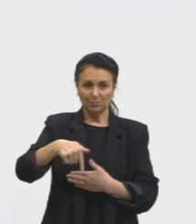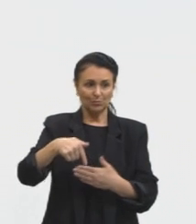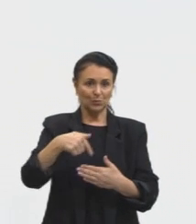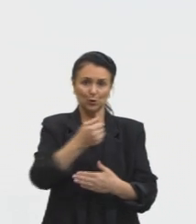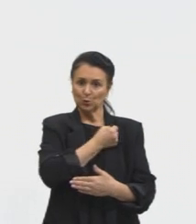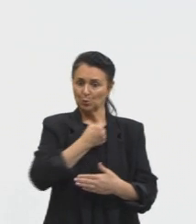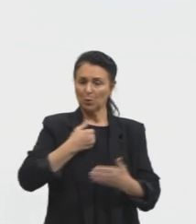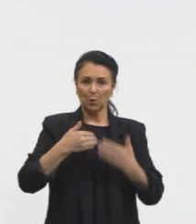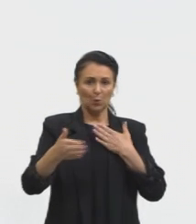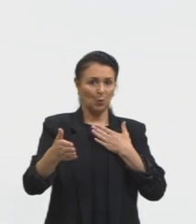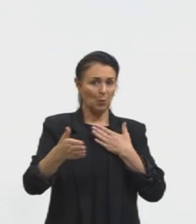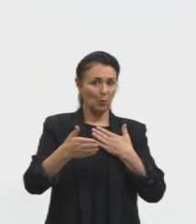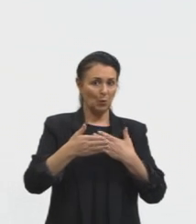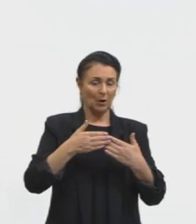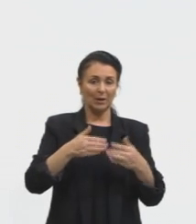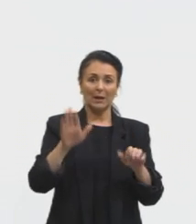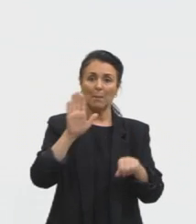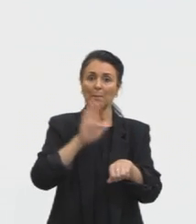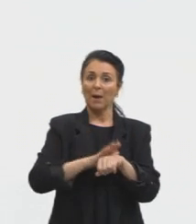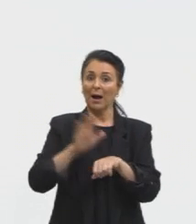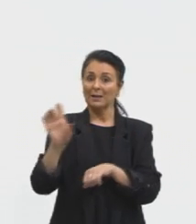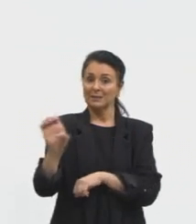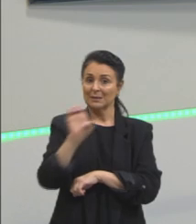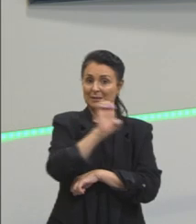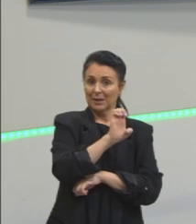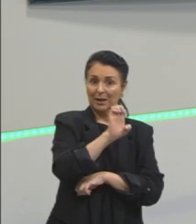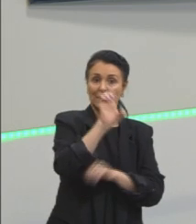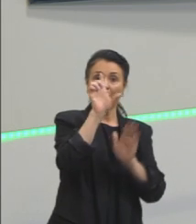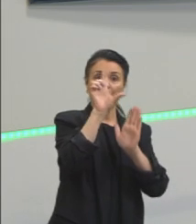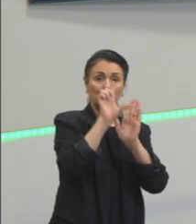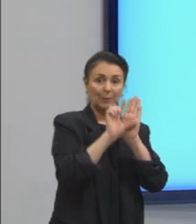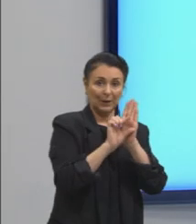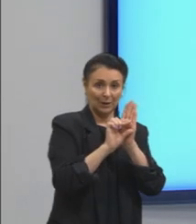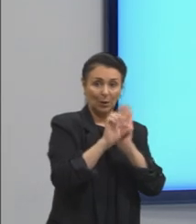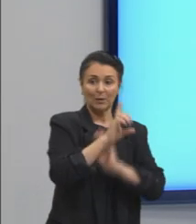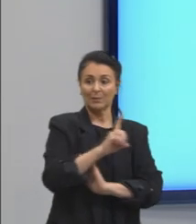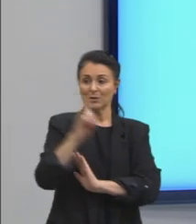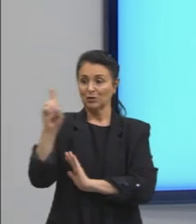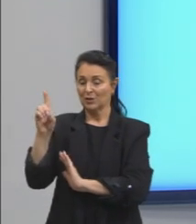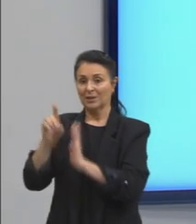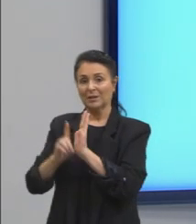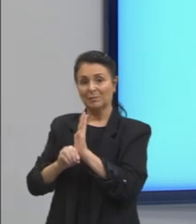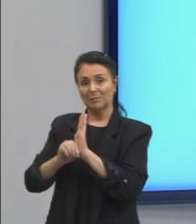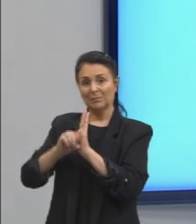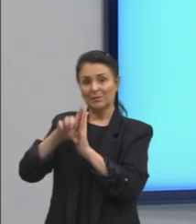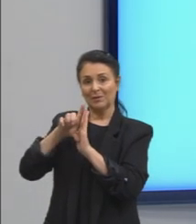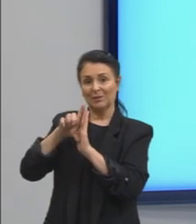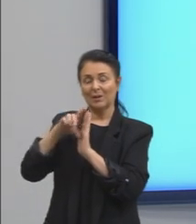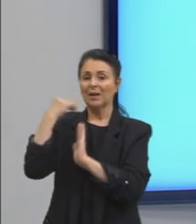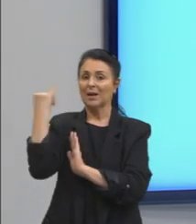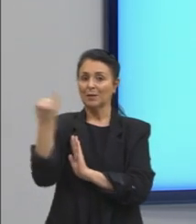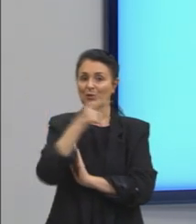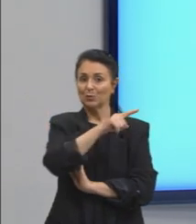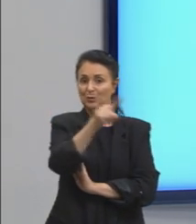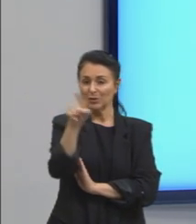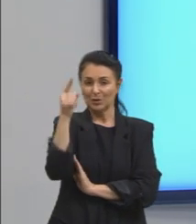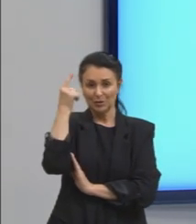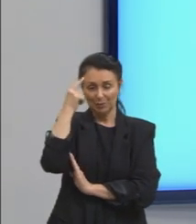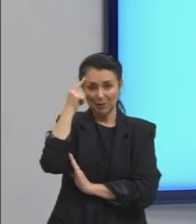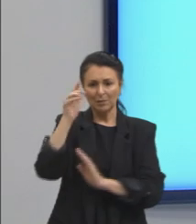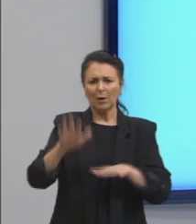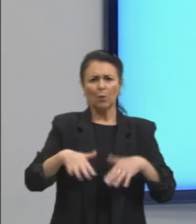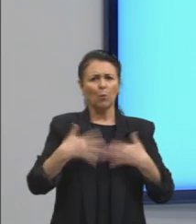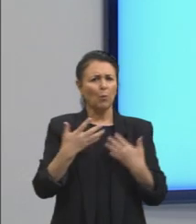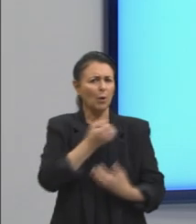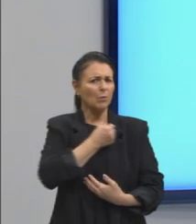aquele que estiver mais à esquerda é menor do que aquele que estiver mais à direita então é importante que quando a gente pensa Qual o número